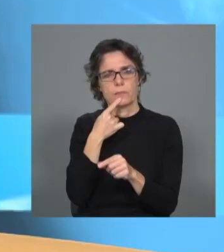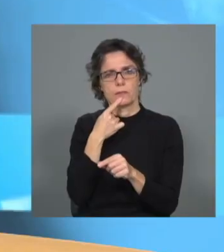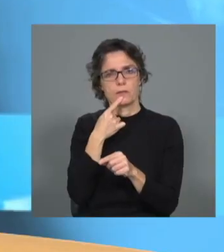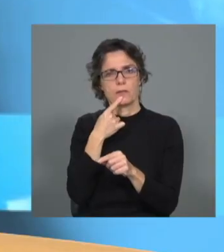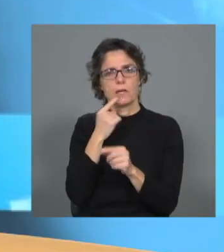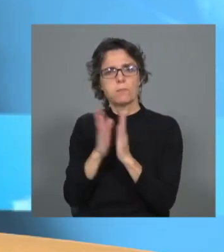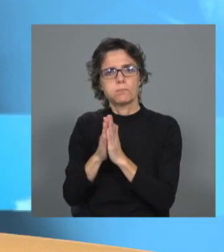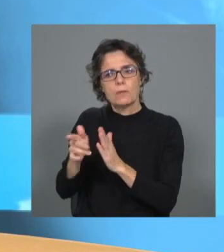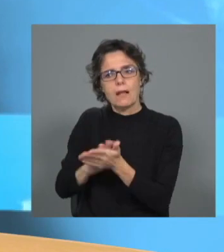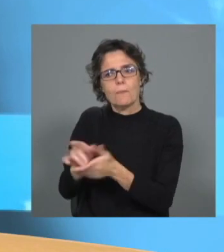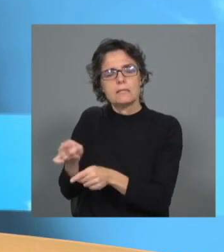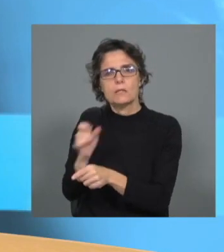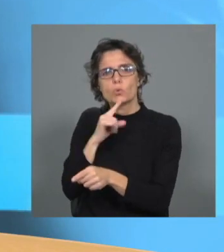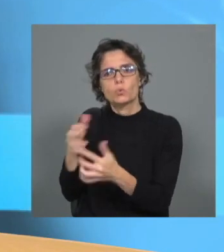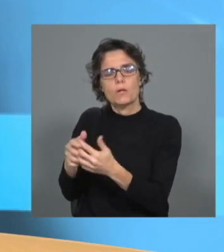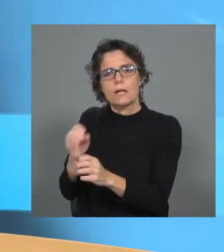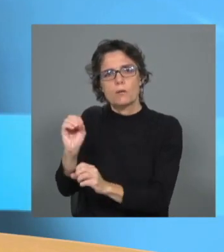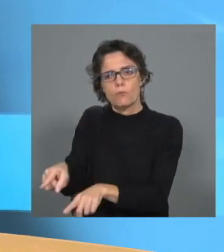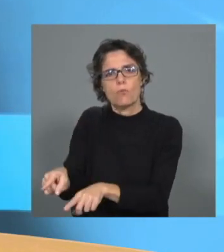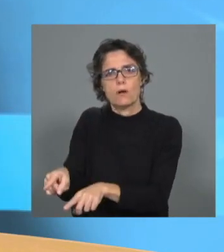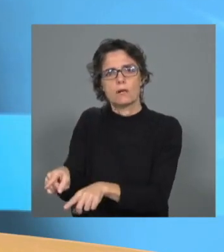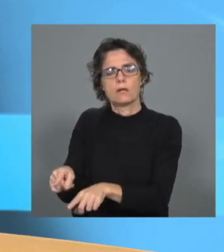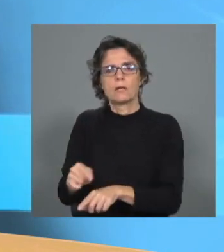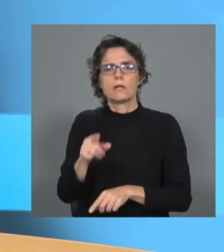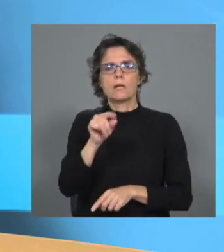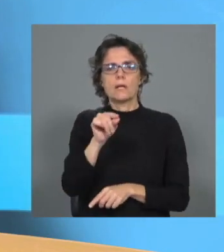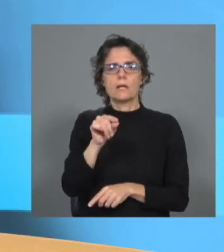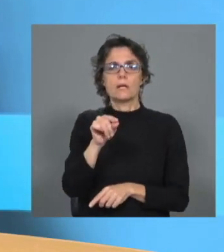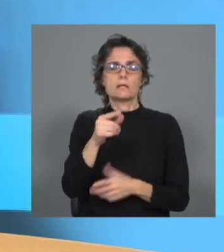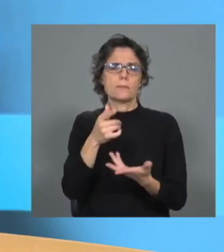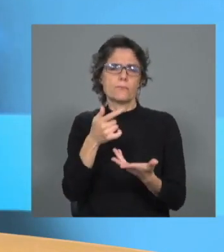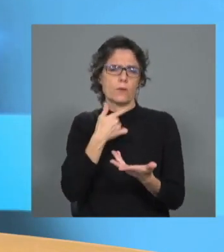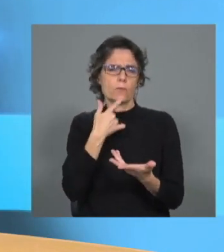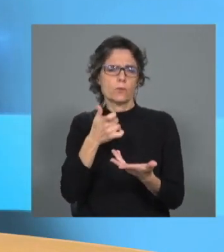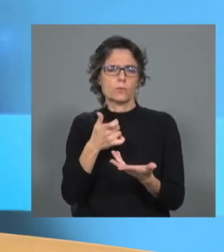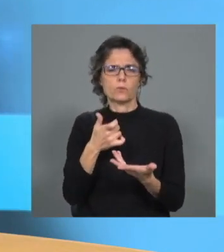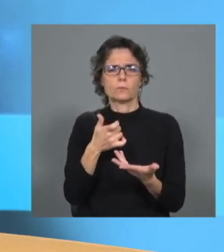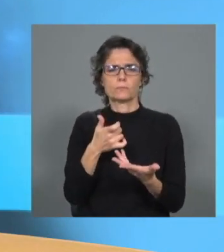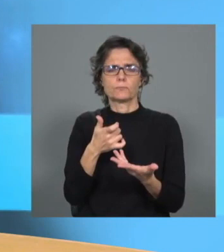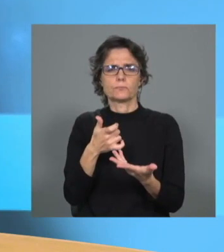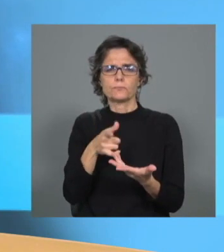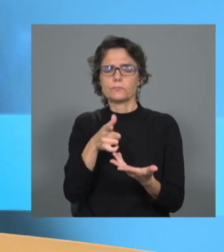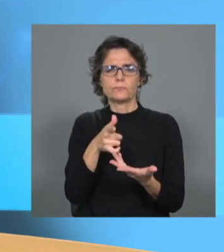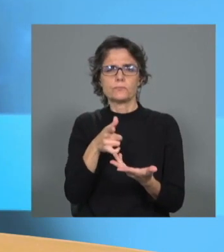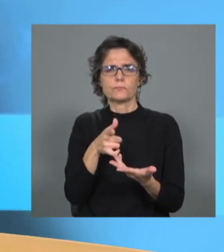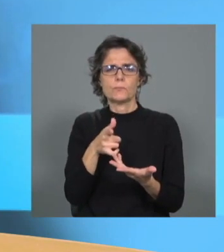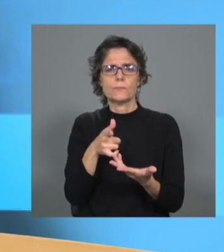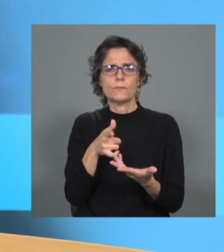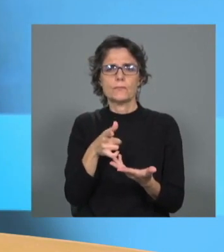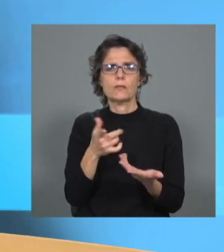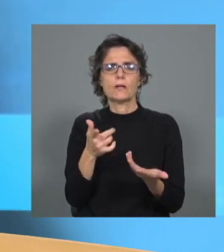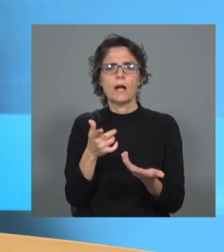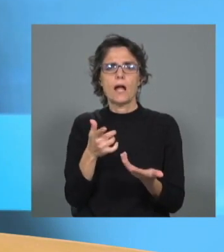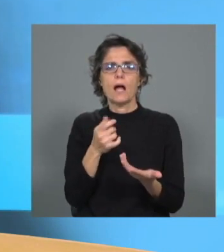Este gesto, como referias, acaba por ter também esta capacidade de ir